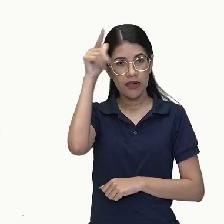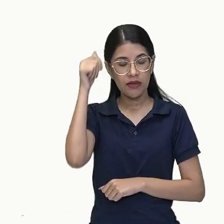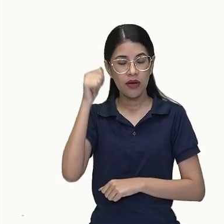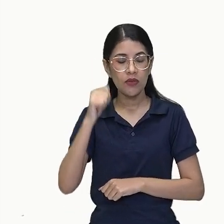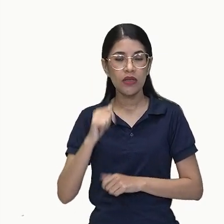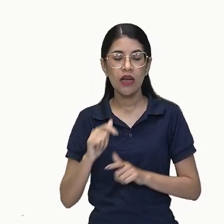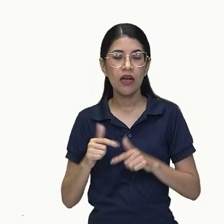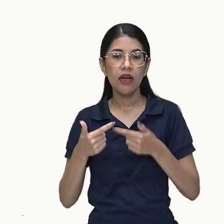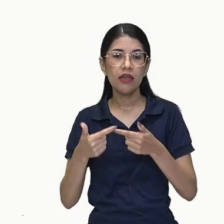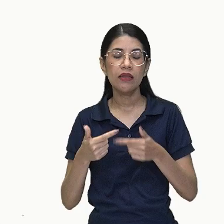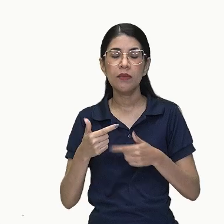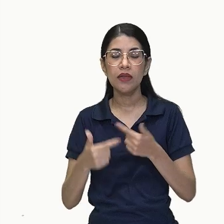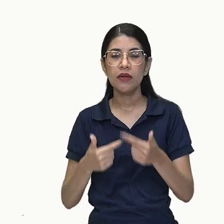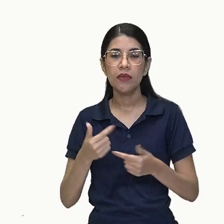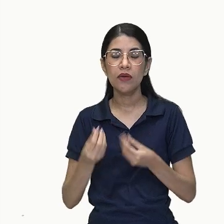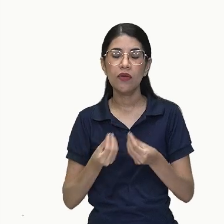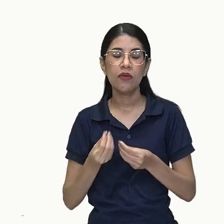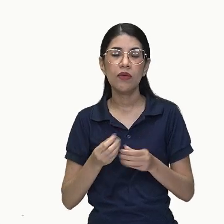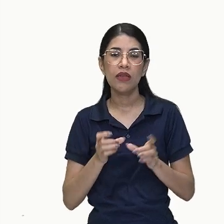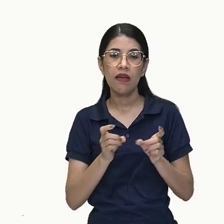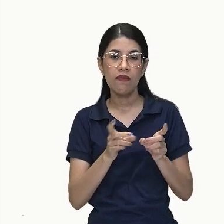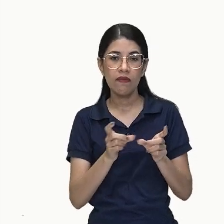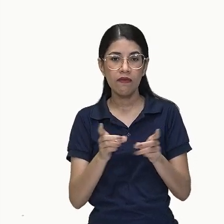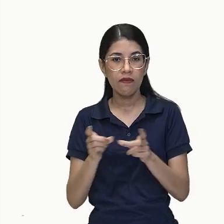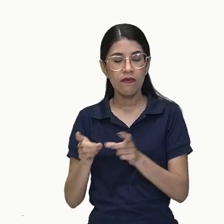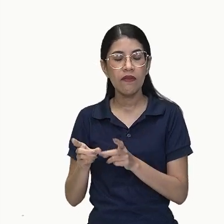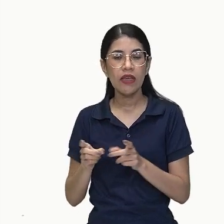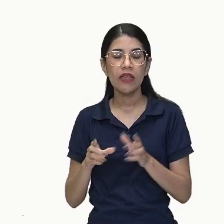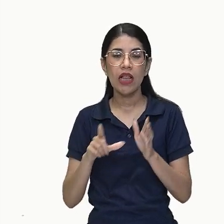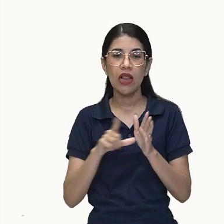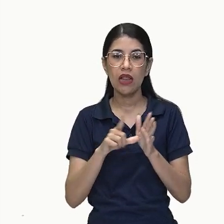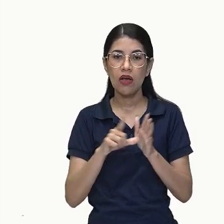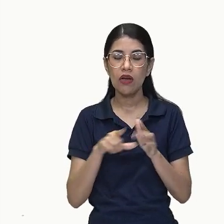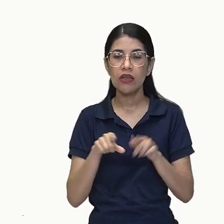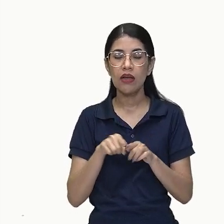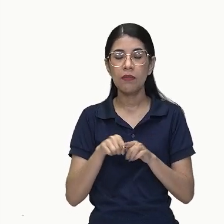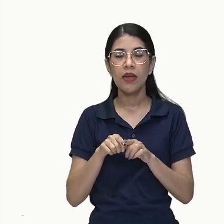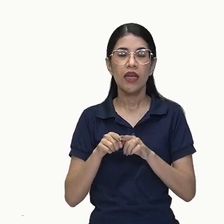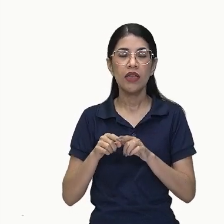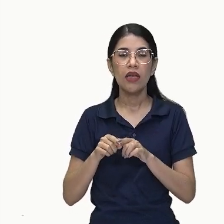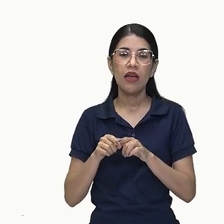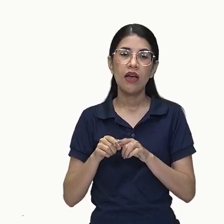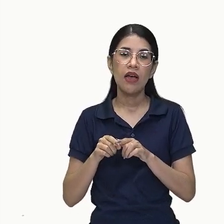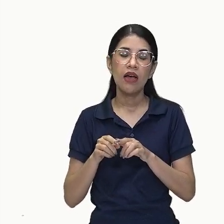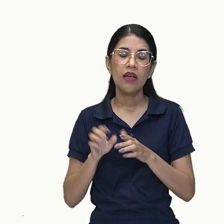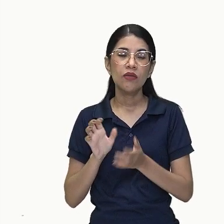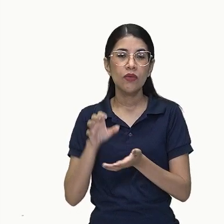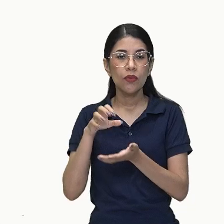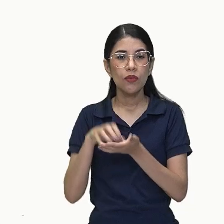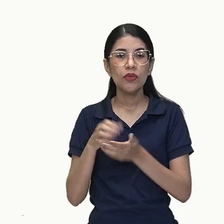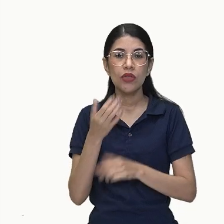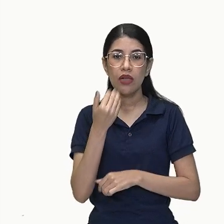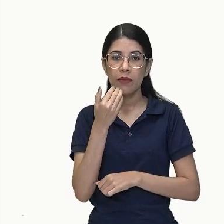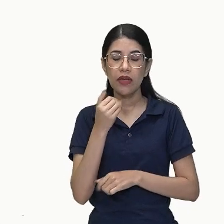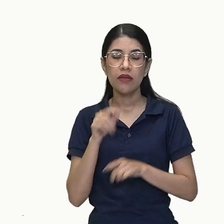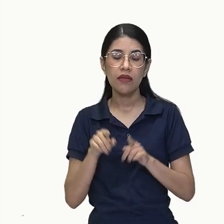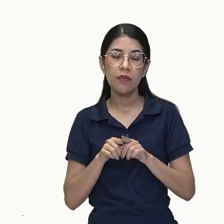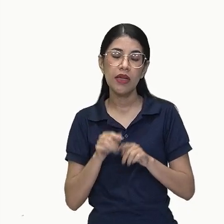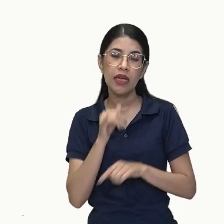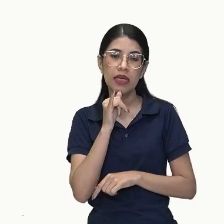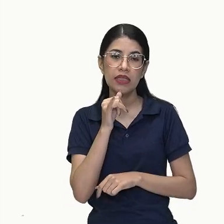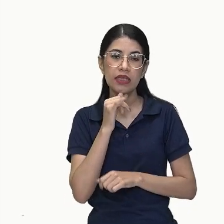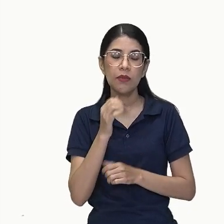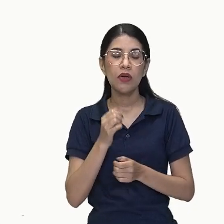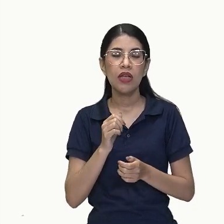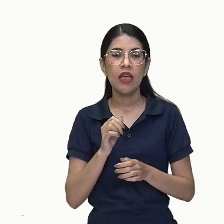principalmente no comércio varejista e no setor de alimentação, ocupando aí funções como